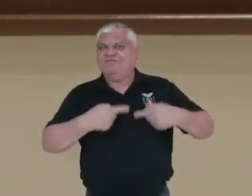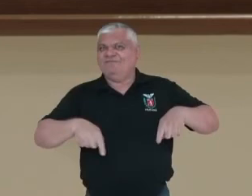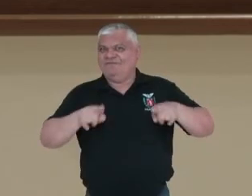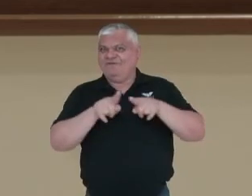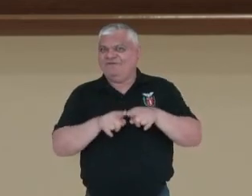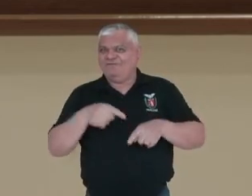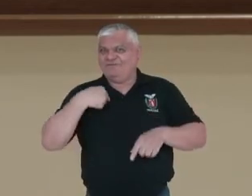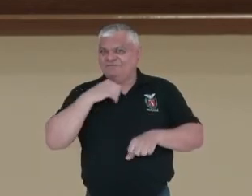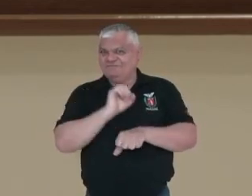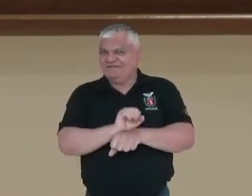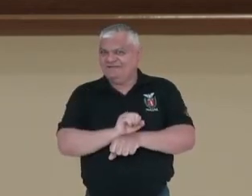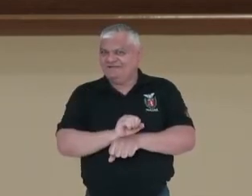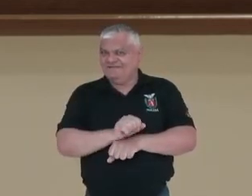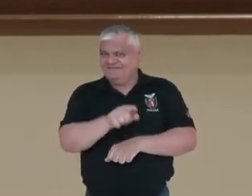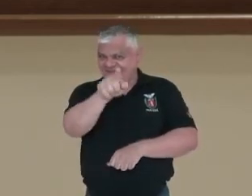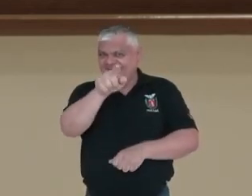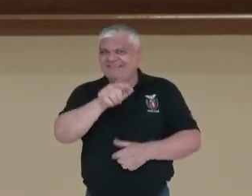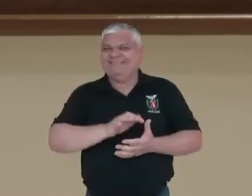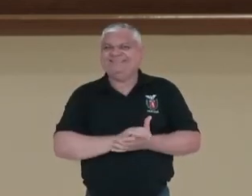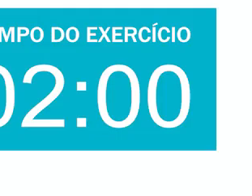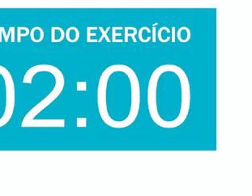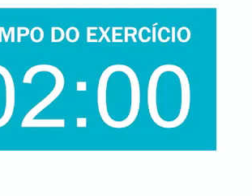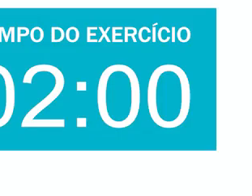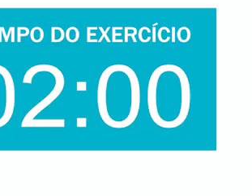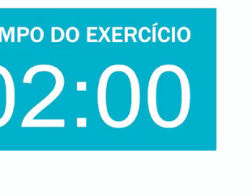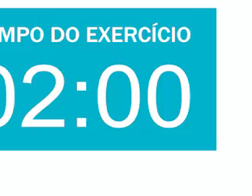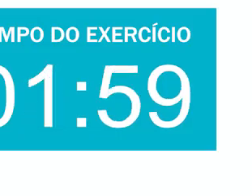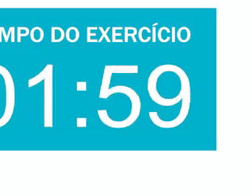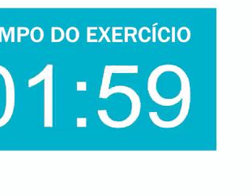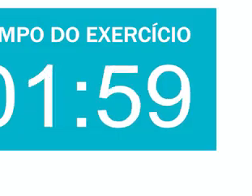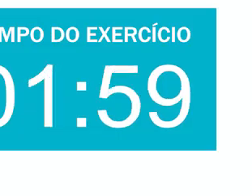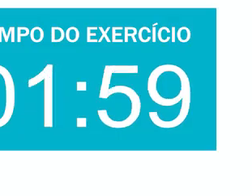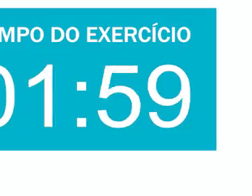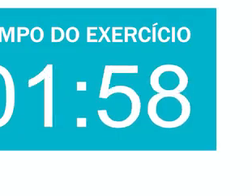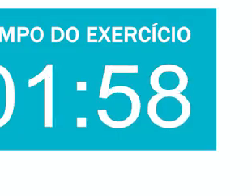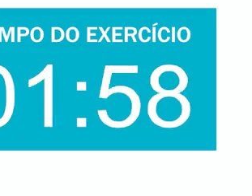fico aqui, você fica aí. Vai lá, vai.